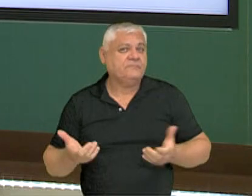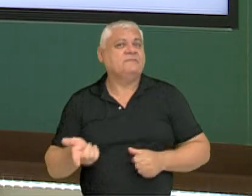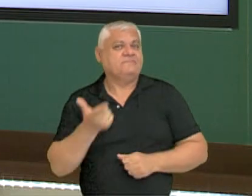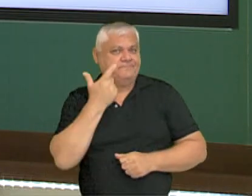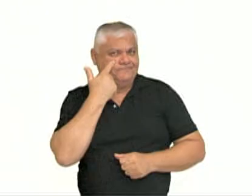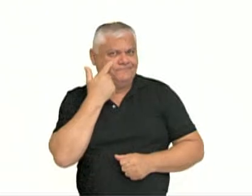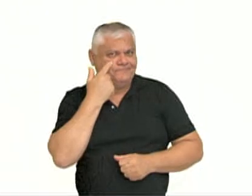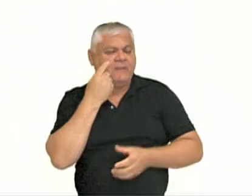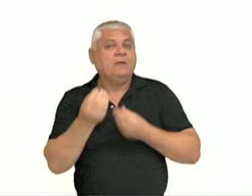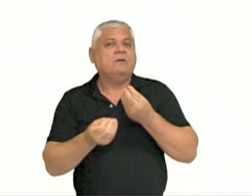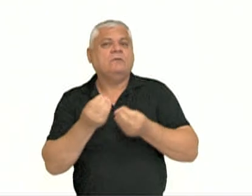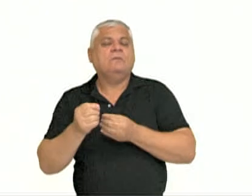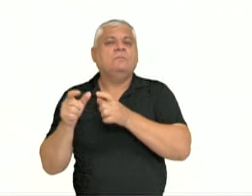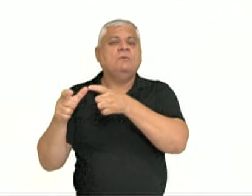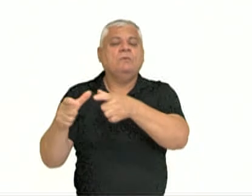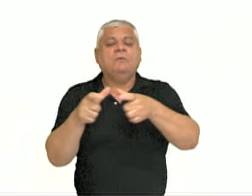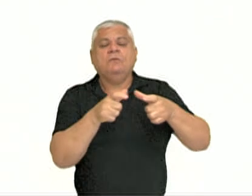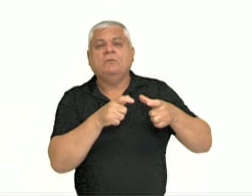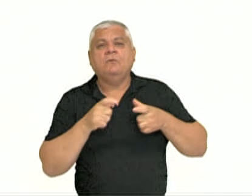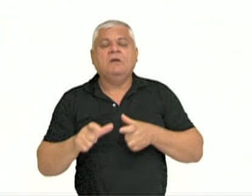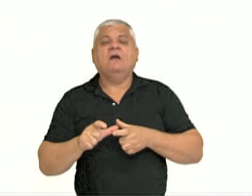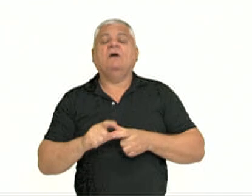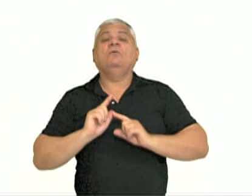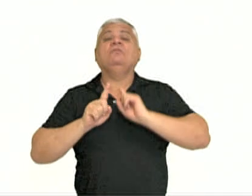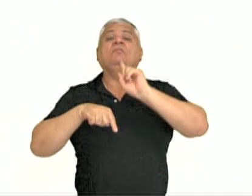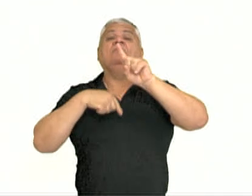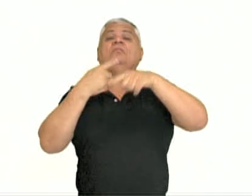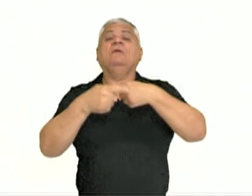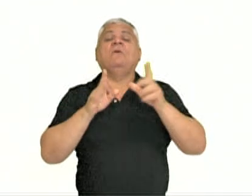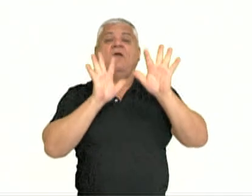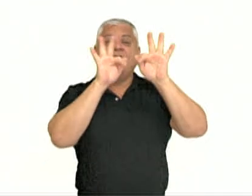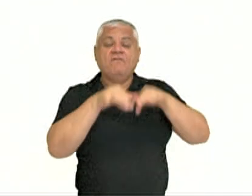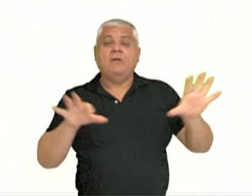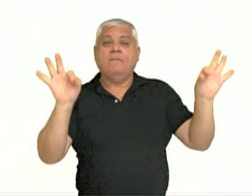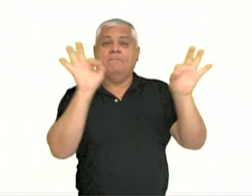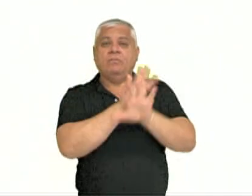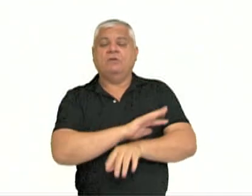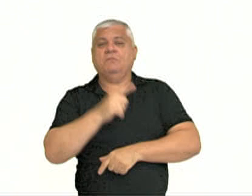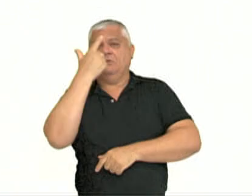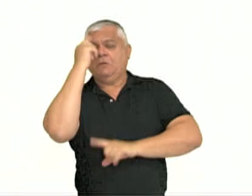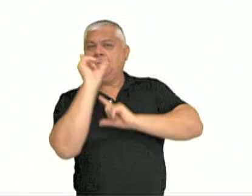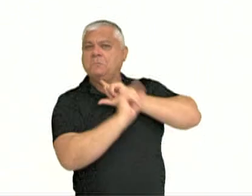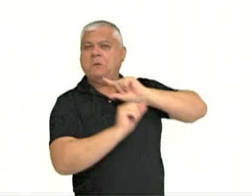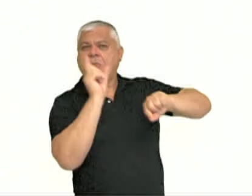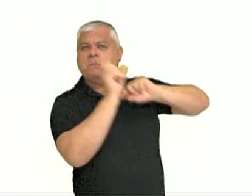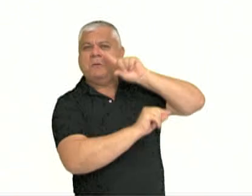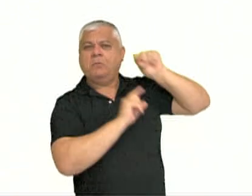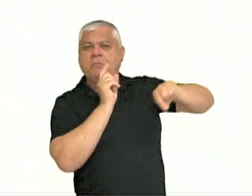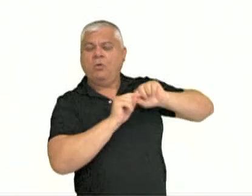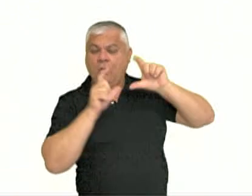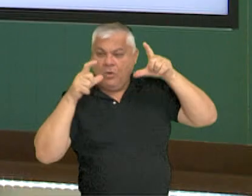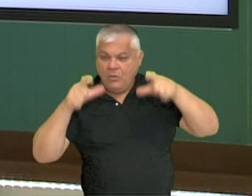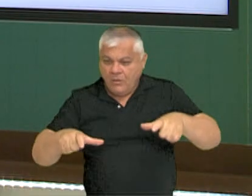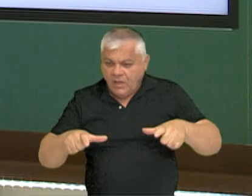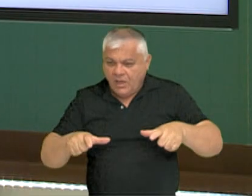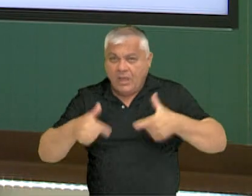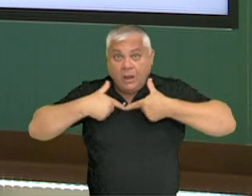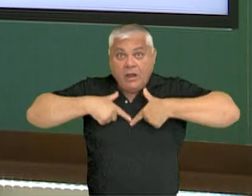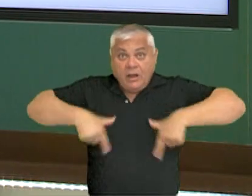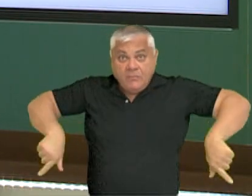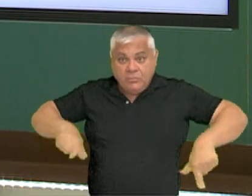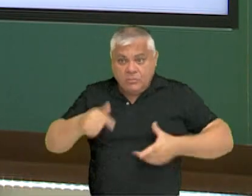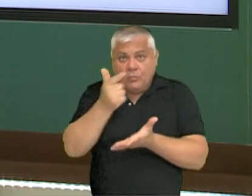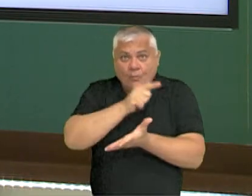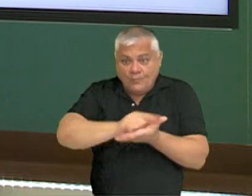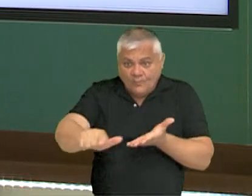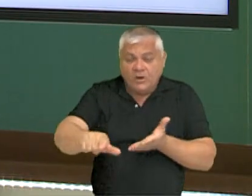como esses locais aqui, eles costumam ficar ao término desses eventos? Será que eles ficam limpos?